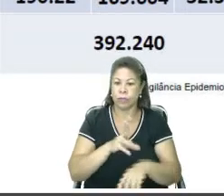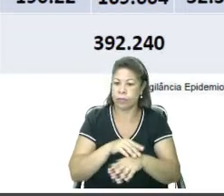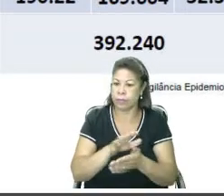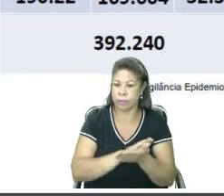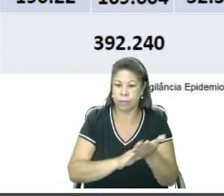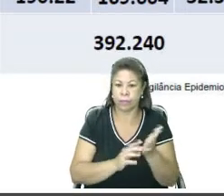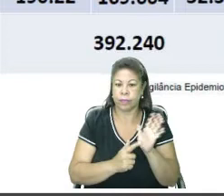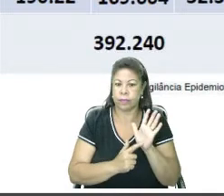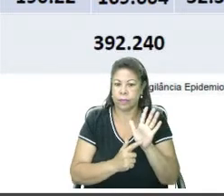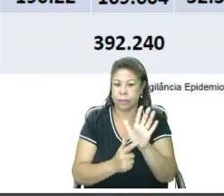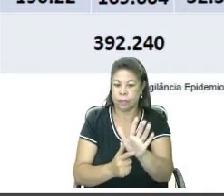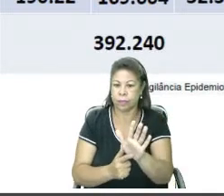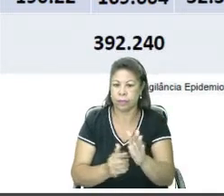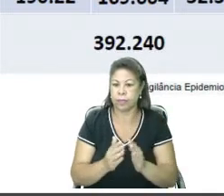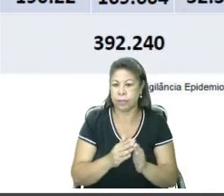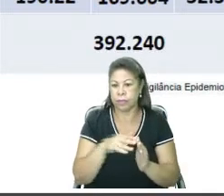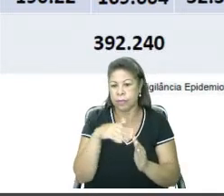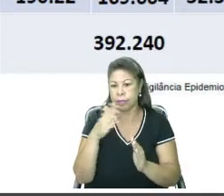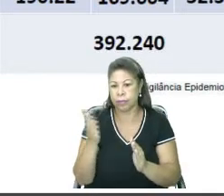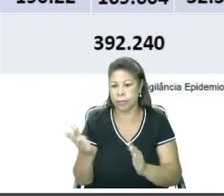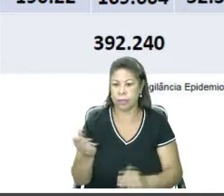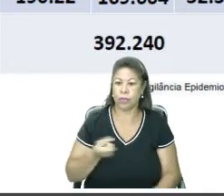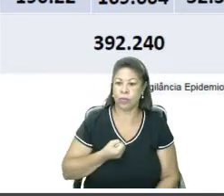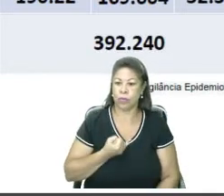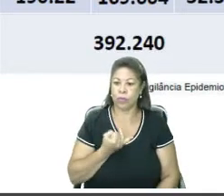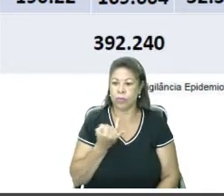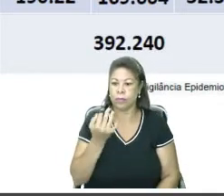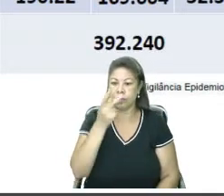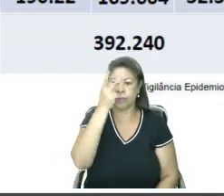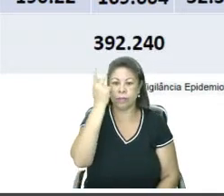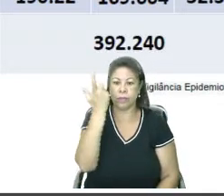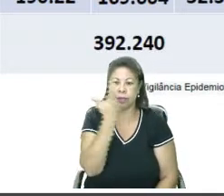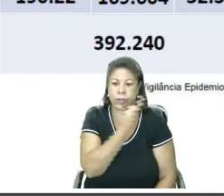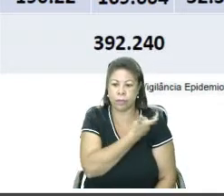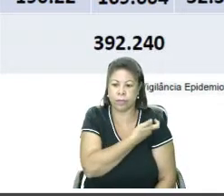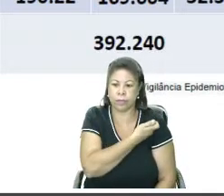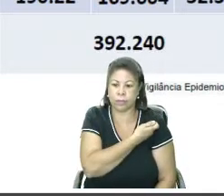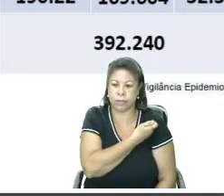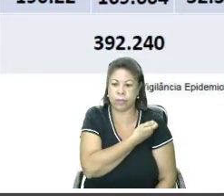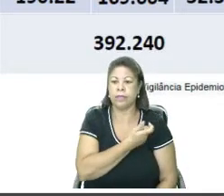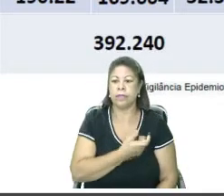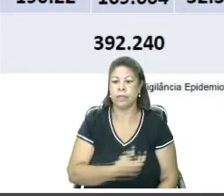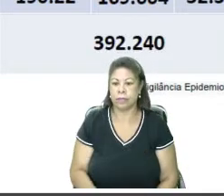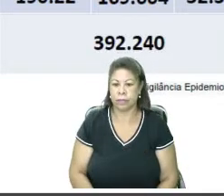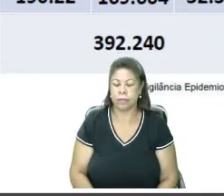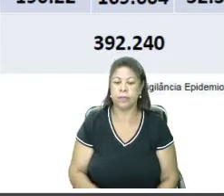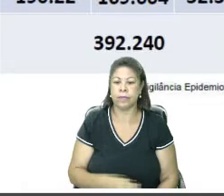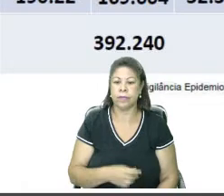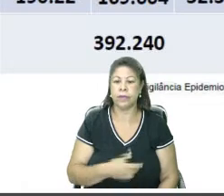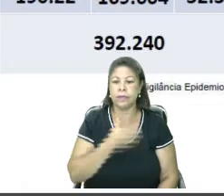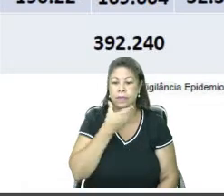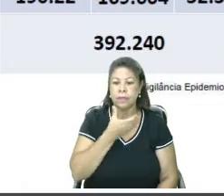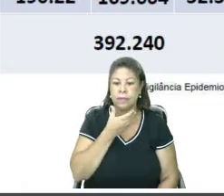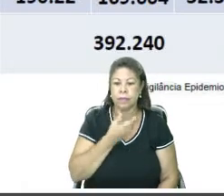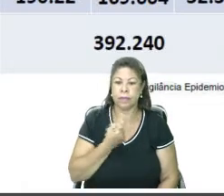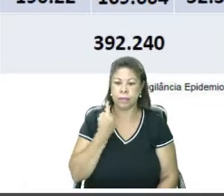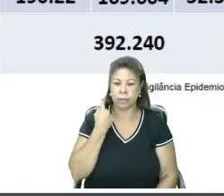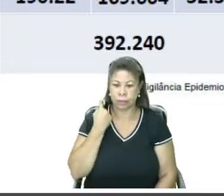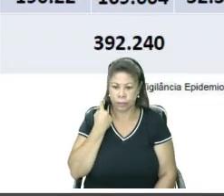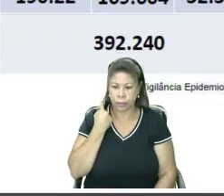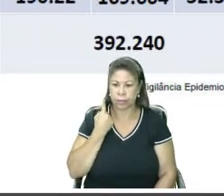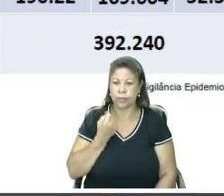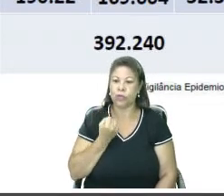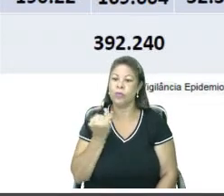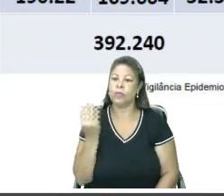lado a gente vê o número de vacina, né, a gente fechou em 31 de dezembro com mais